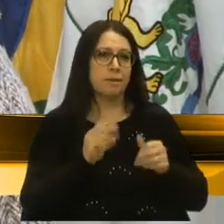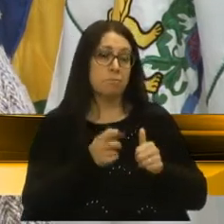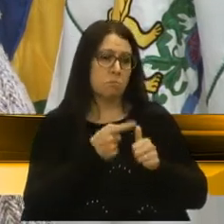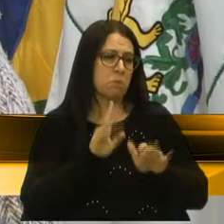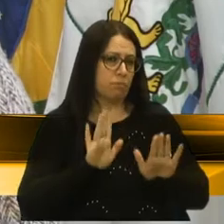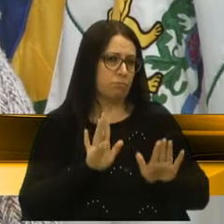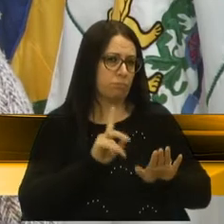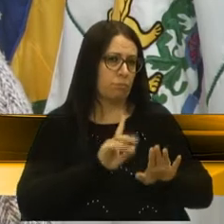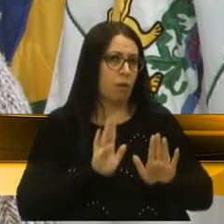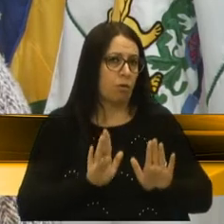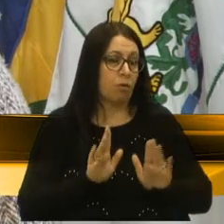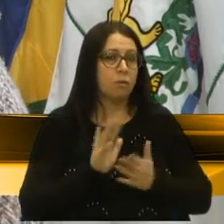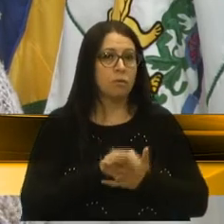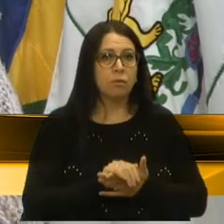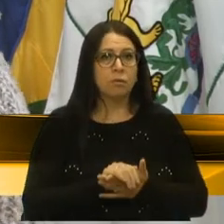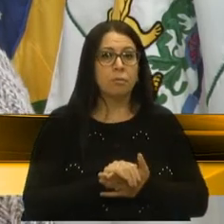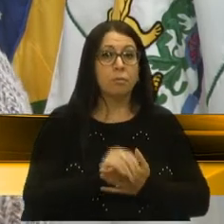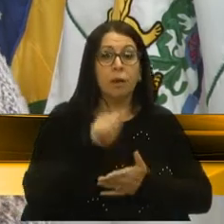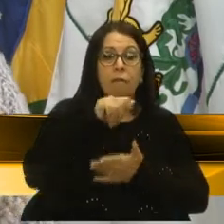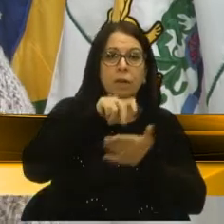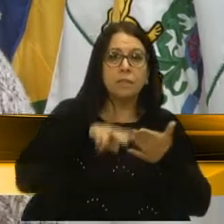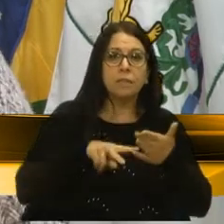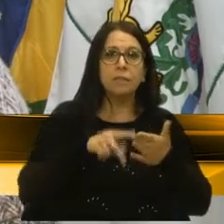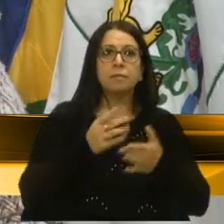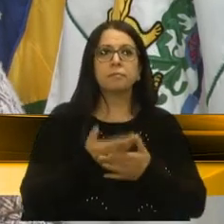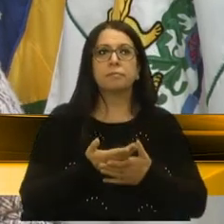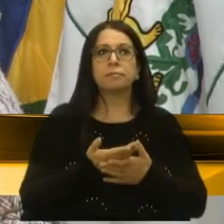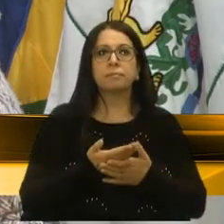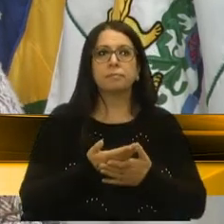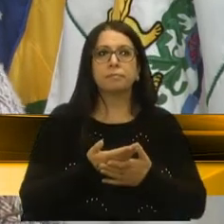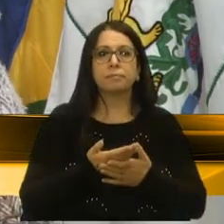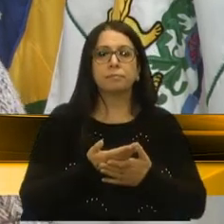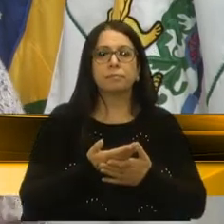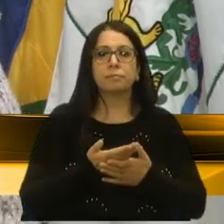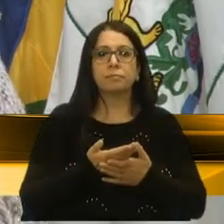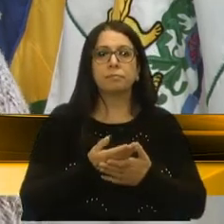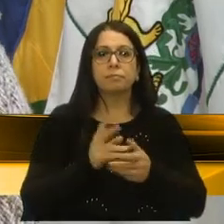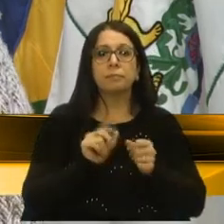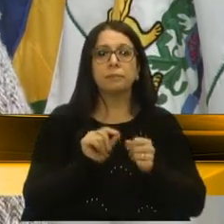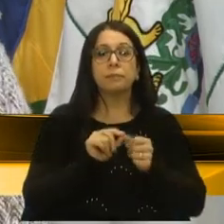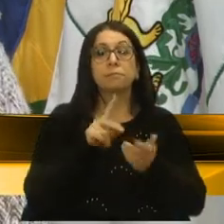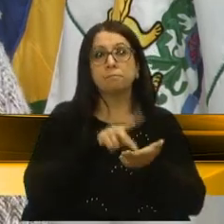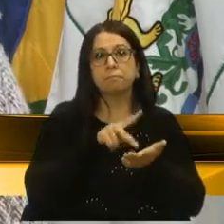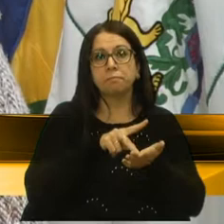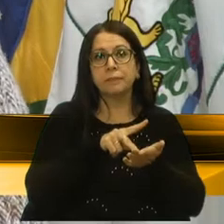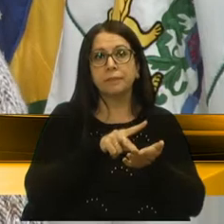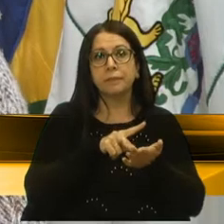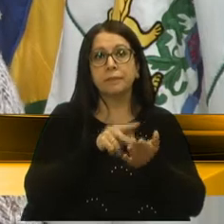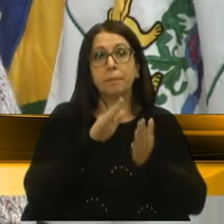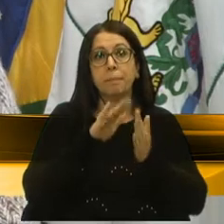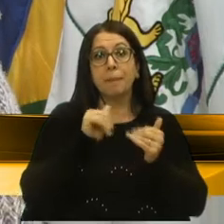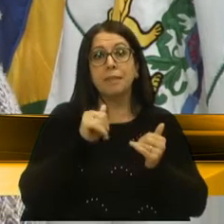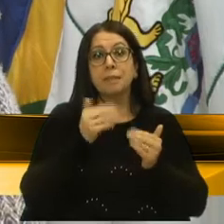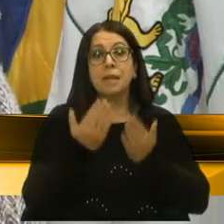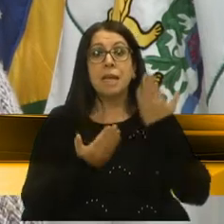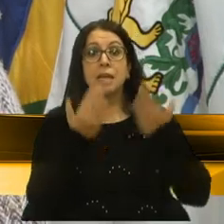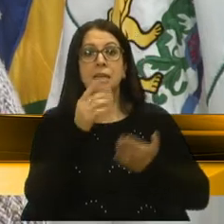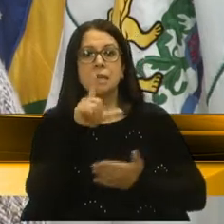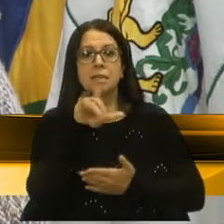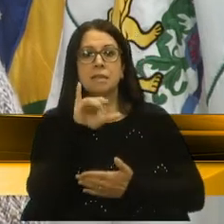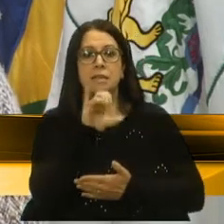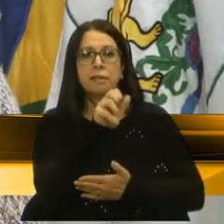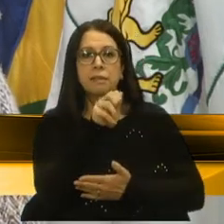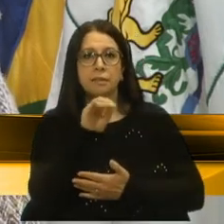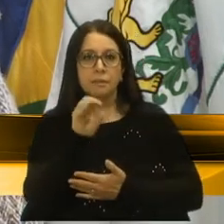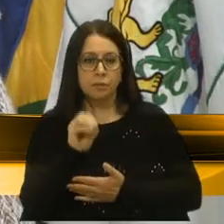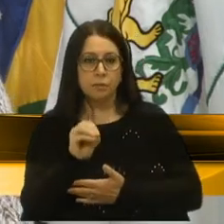momento, para avaliação e para que realmente se realizasse a licitação. Posterior à